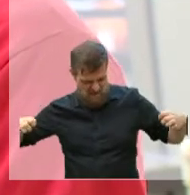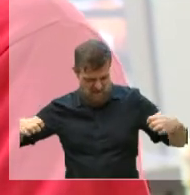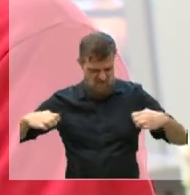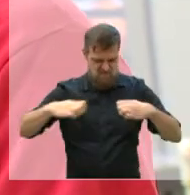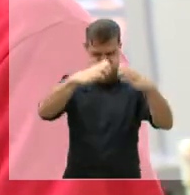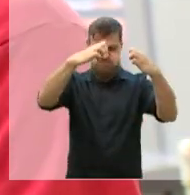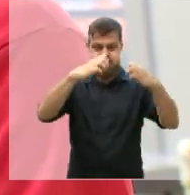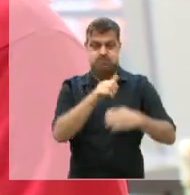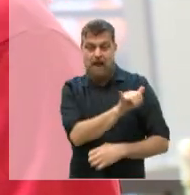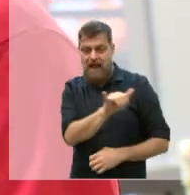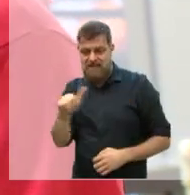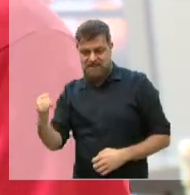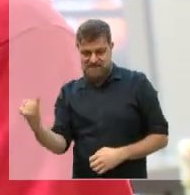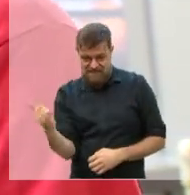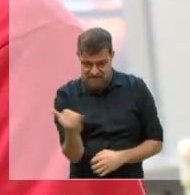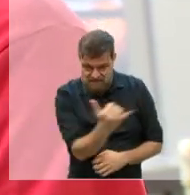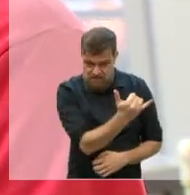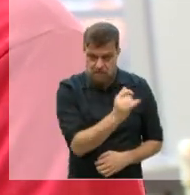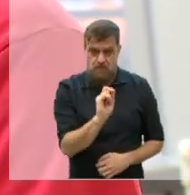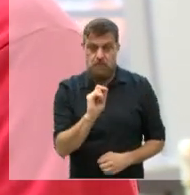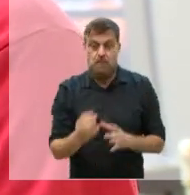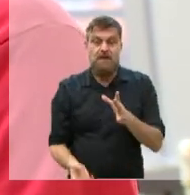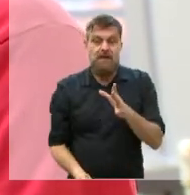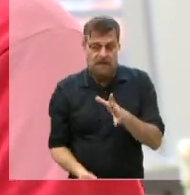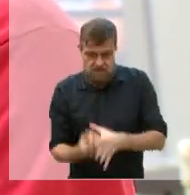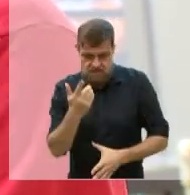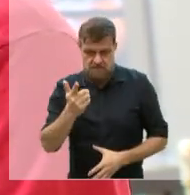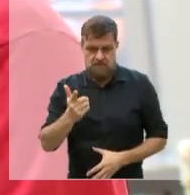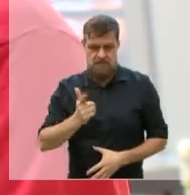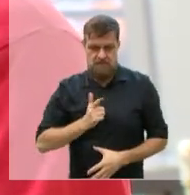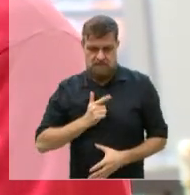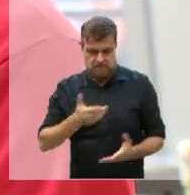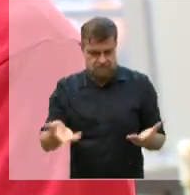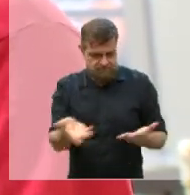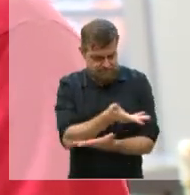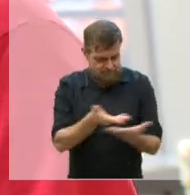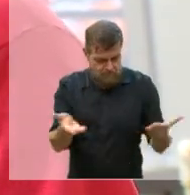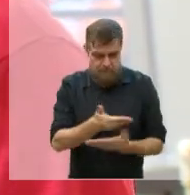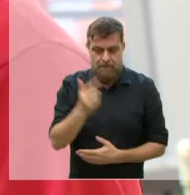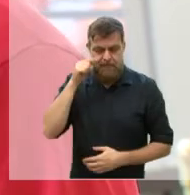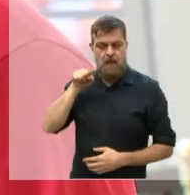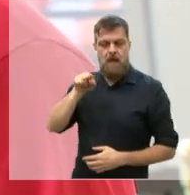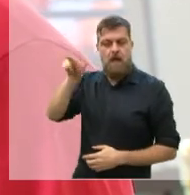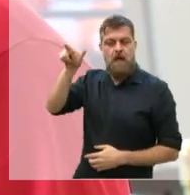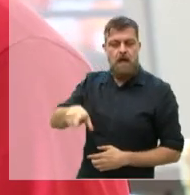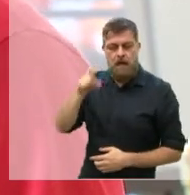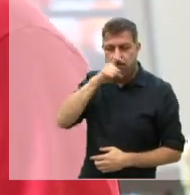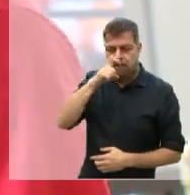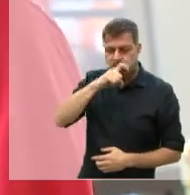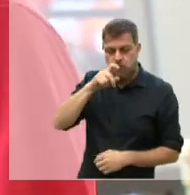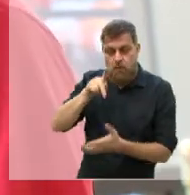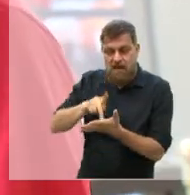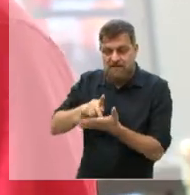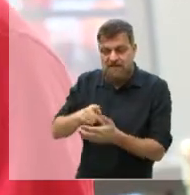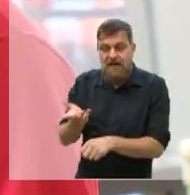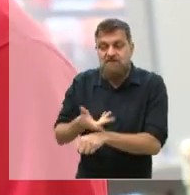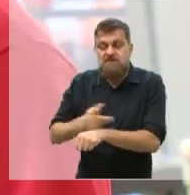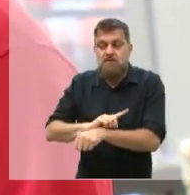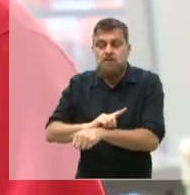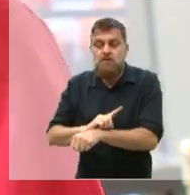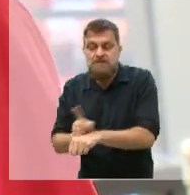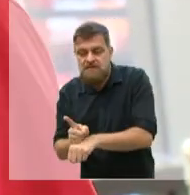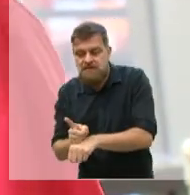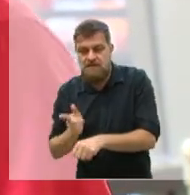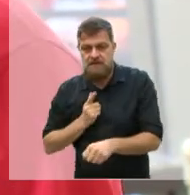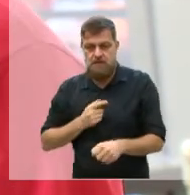como é que a energia se transforma e como é que as quantidades de movimentos são transmitidas, dá para saber se o cara mentiu ou não. Então a perícia consegue verificar